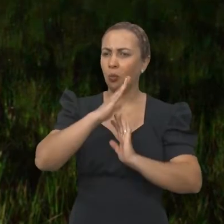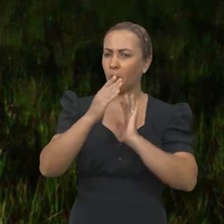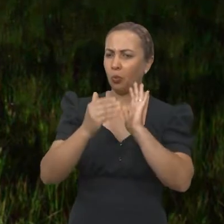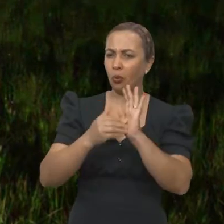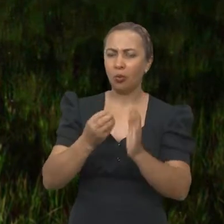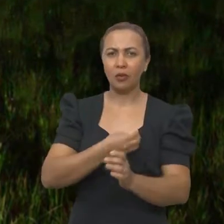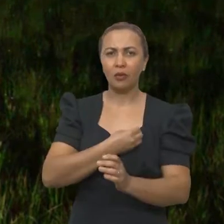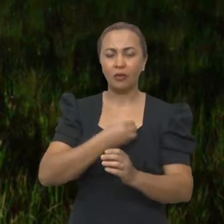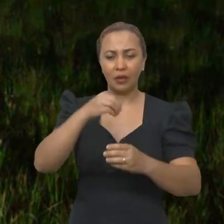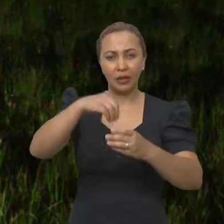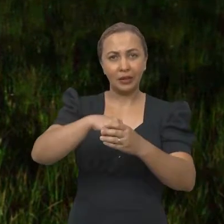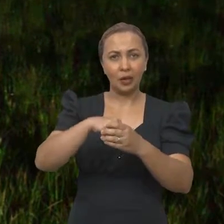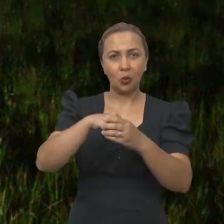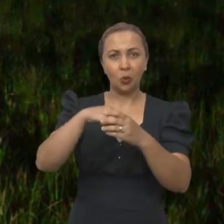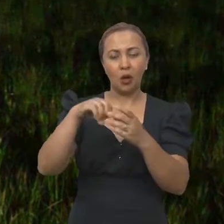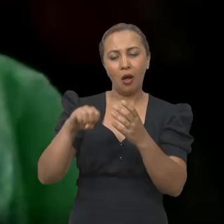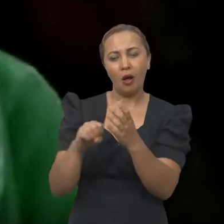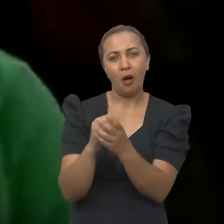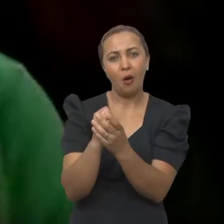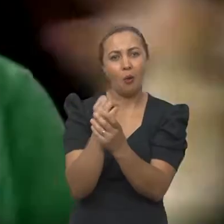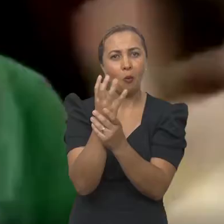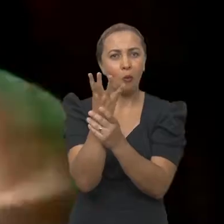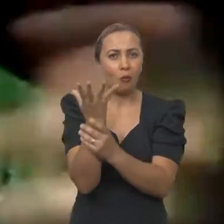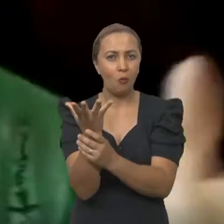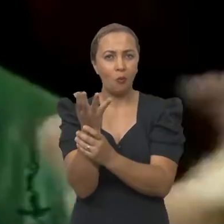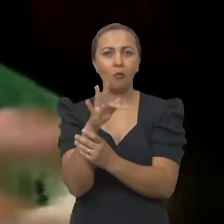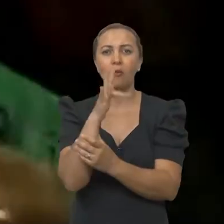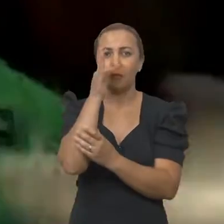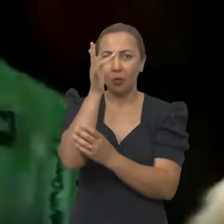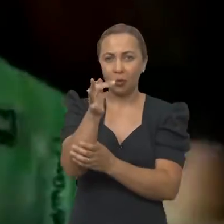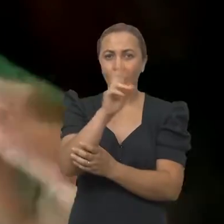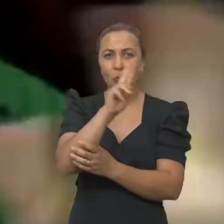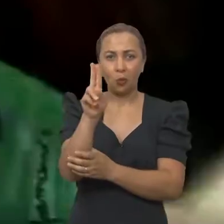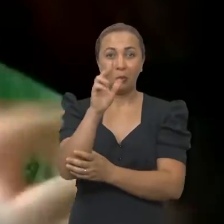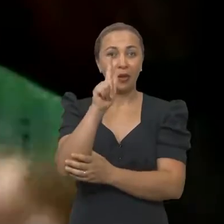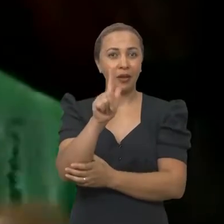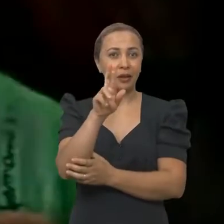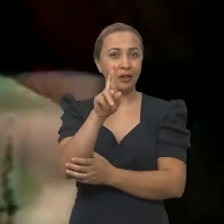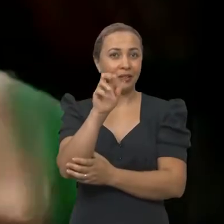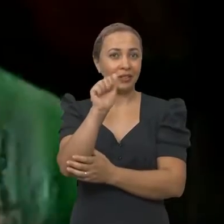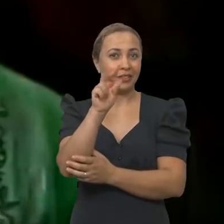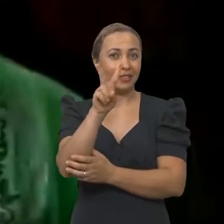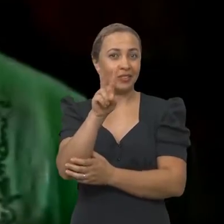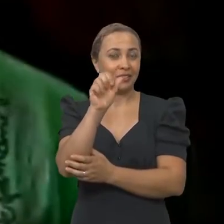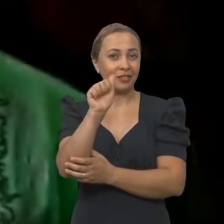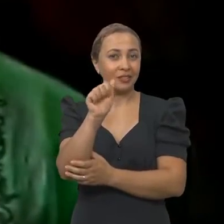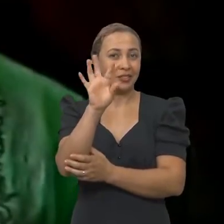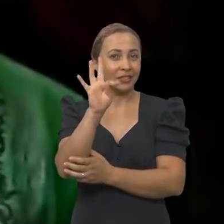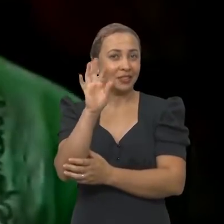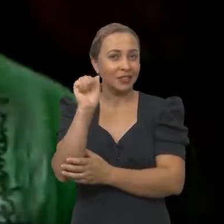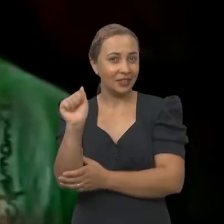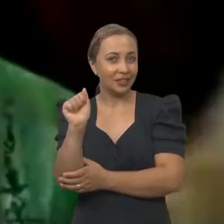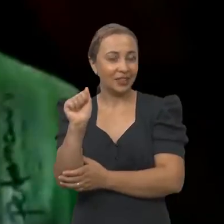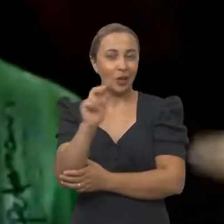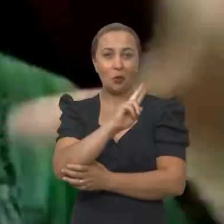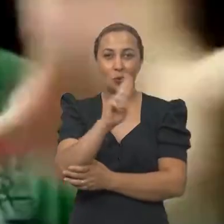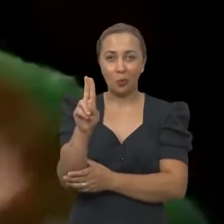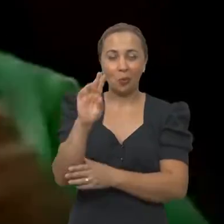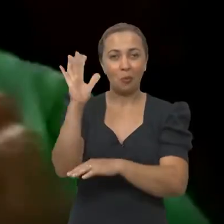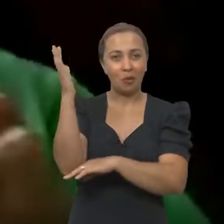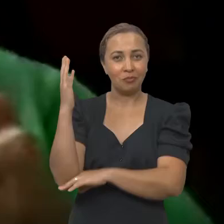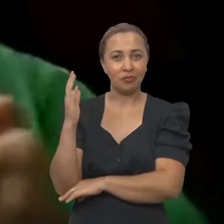a vida inteira dentro das bromélias, né? Que também é conhecida como gravatácea, dependendo da região. Então, dentro dos gravatáceos